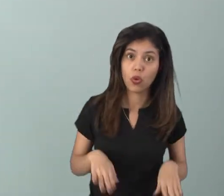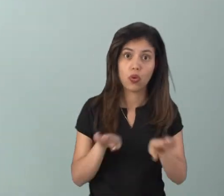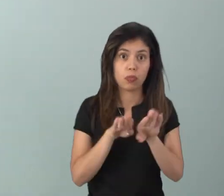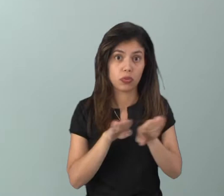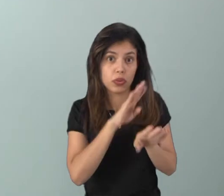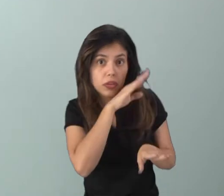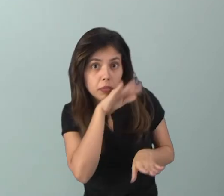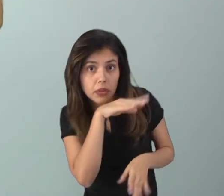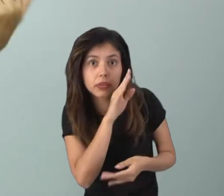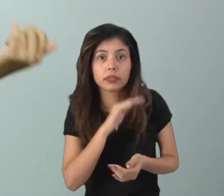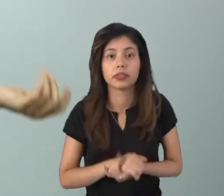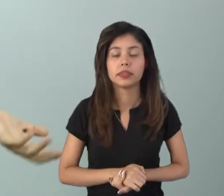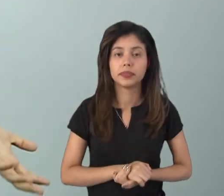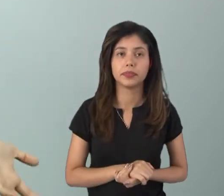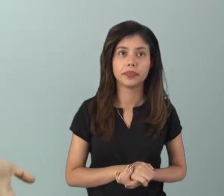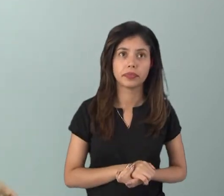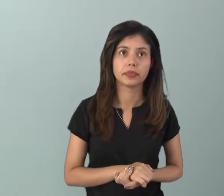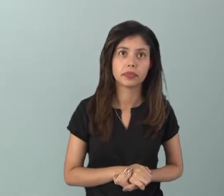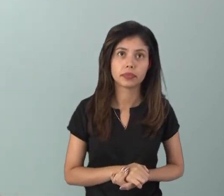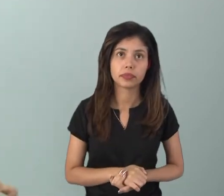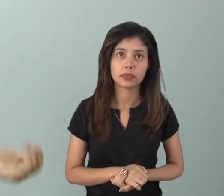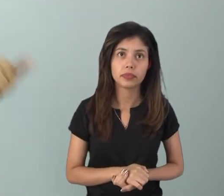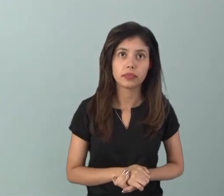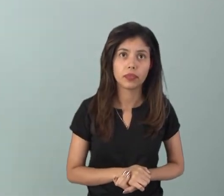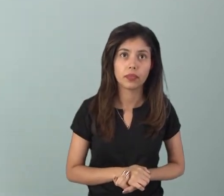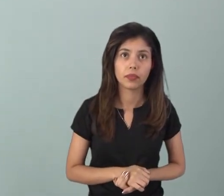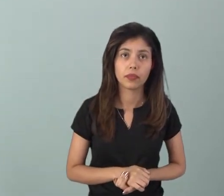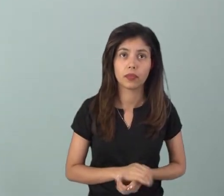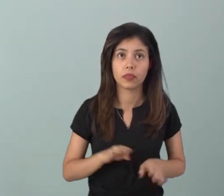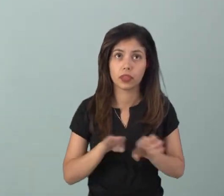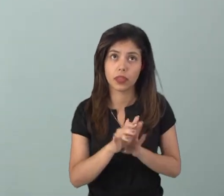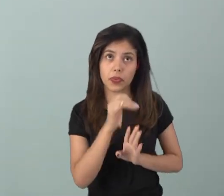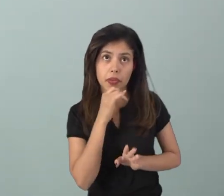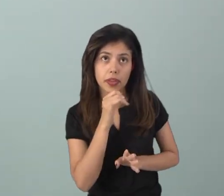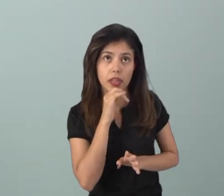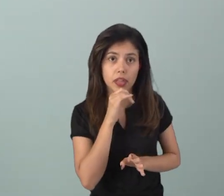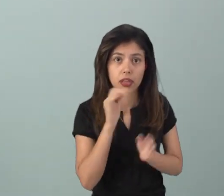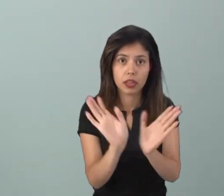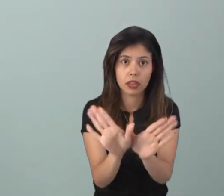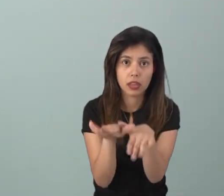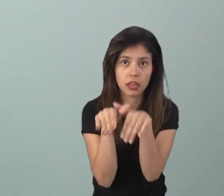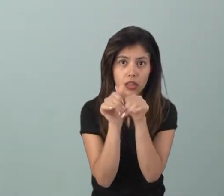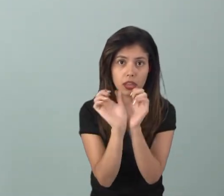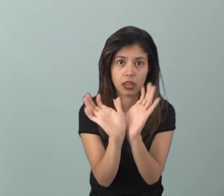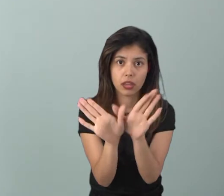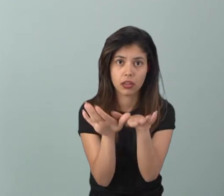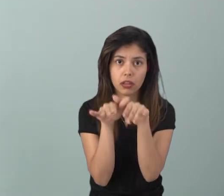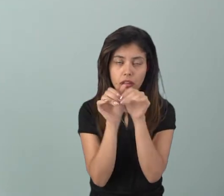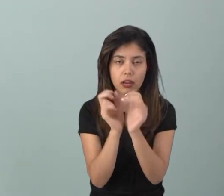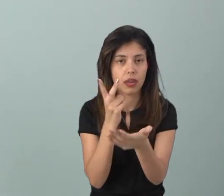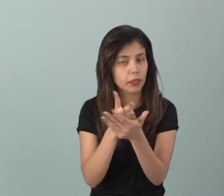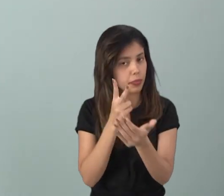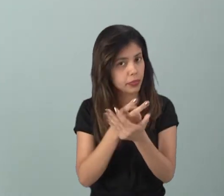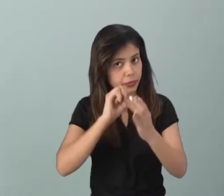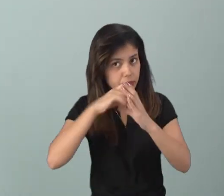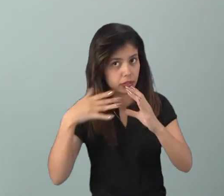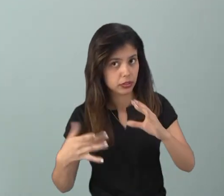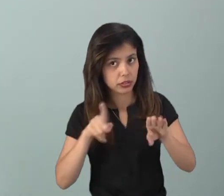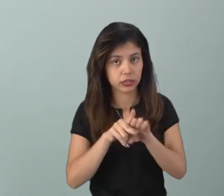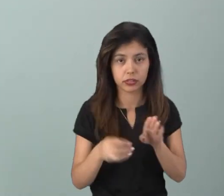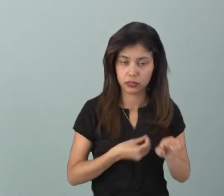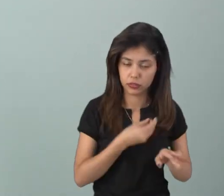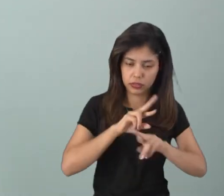por exemplo, a nadadeira de uma baleia, né? Com órgãos de outros seres vivos, tá? Mesmo aqueles que vivem em